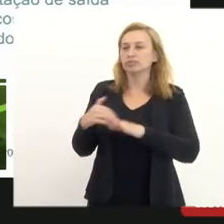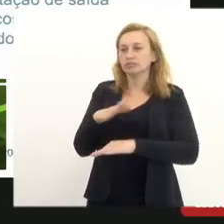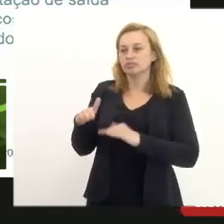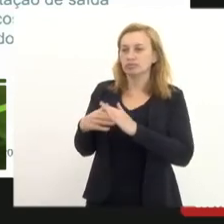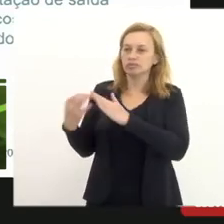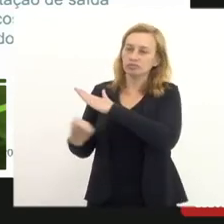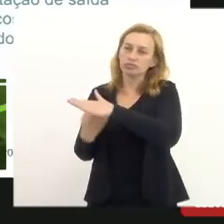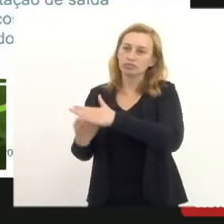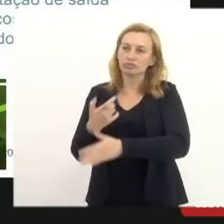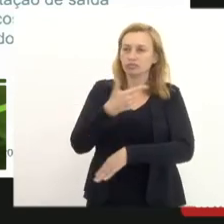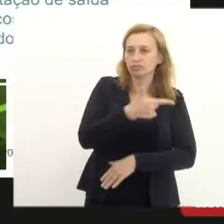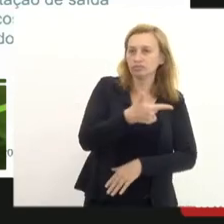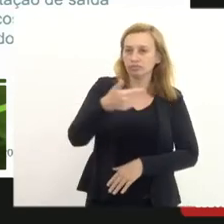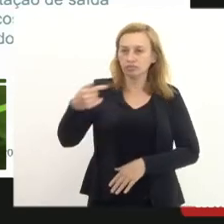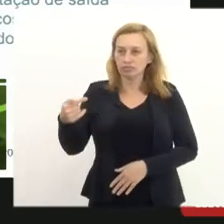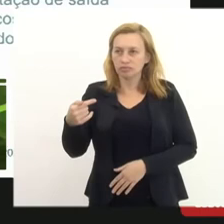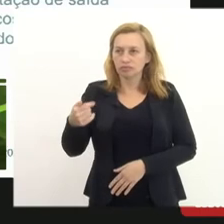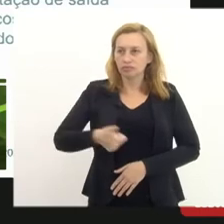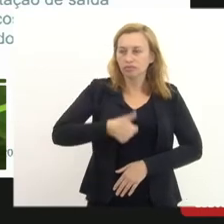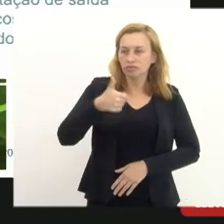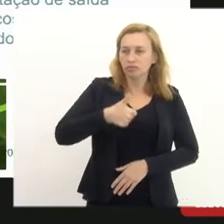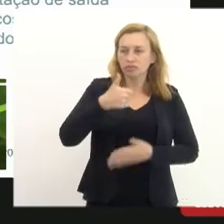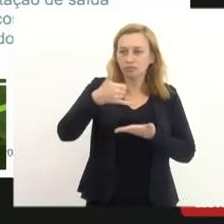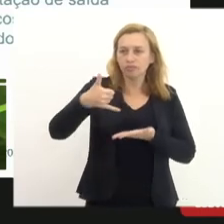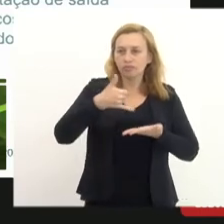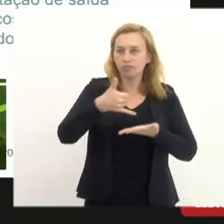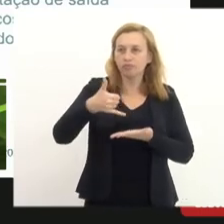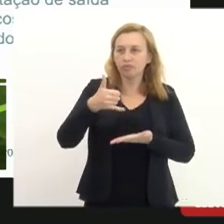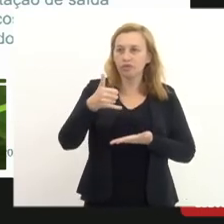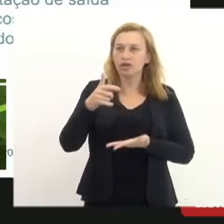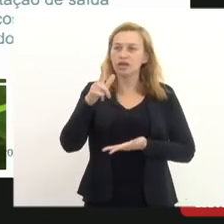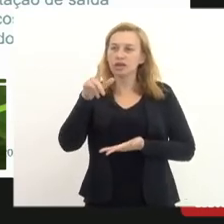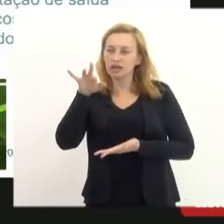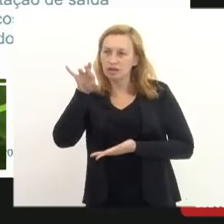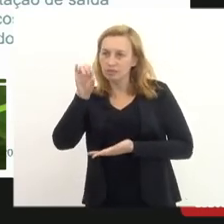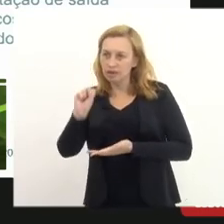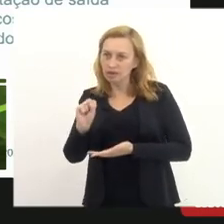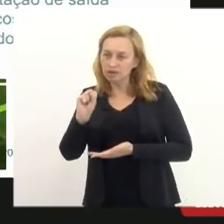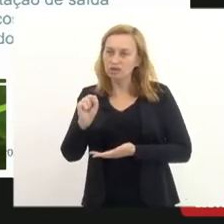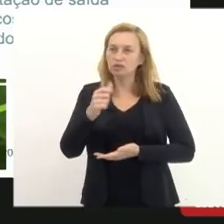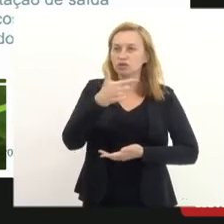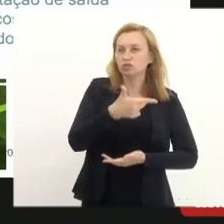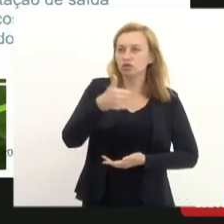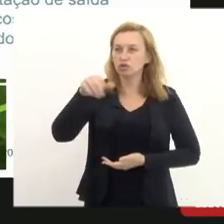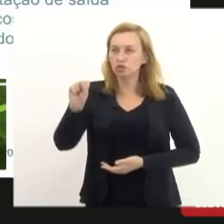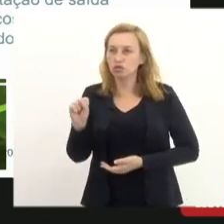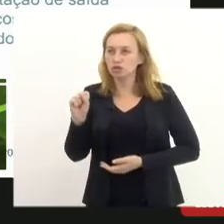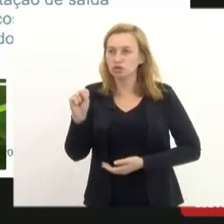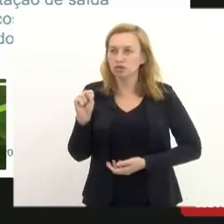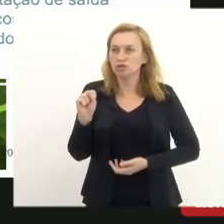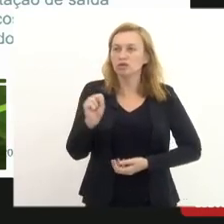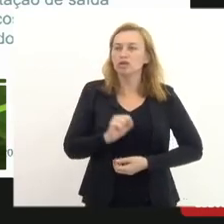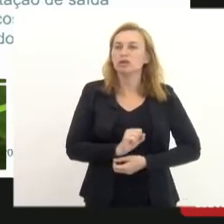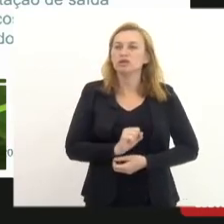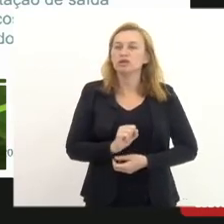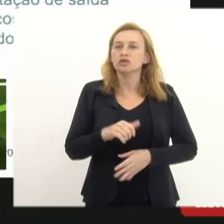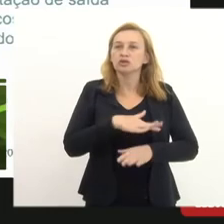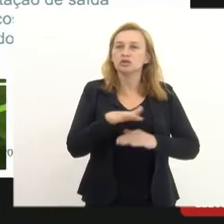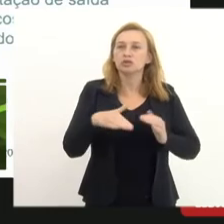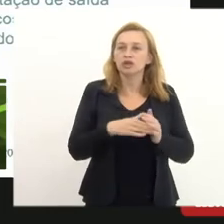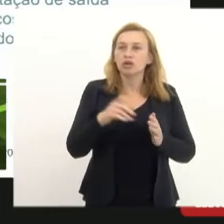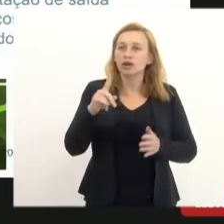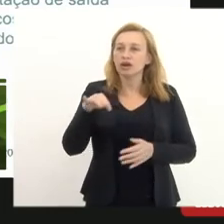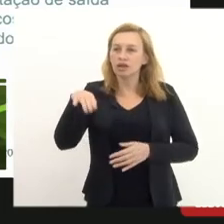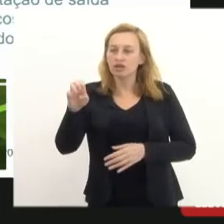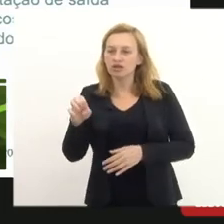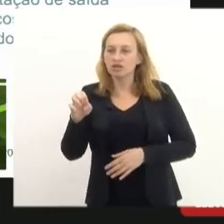Em 2017, tivemos o primeiro óleo de Libra. Em 2018, a Total Energy, nós